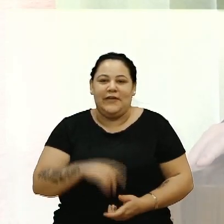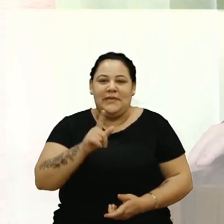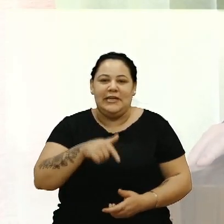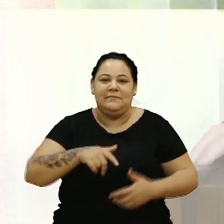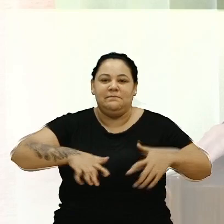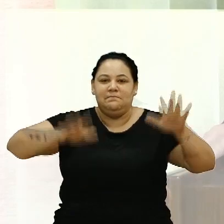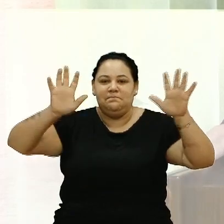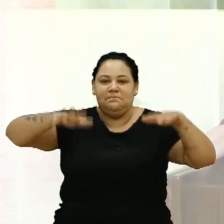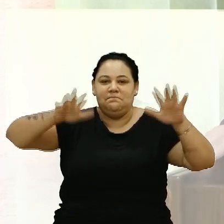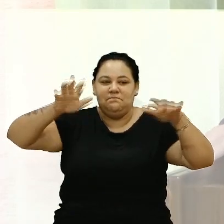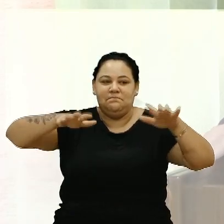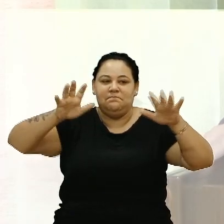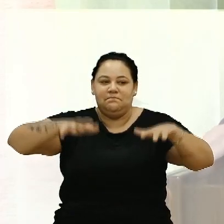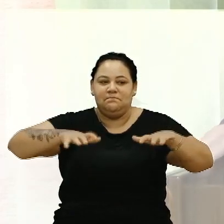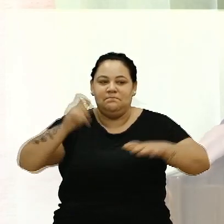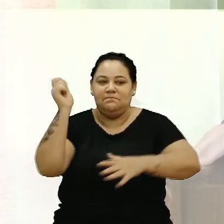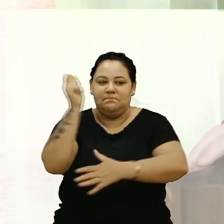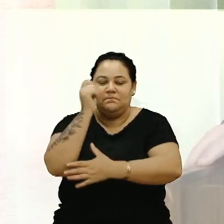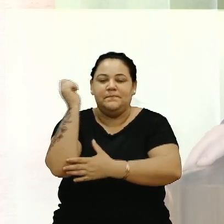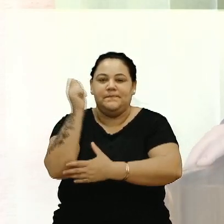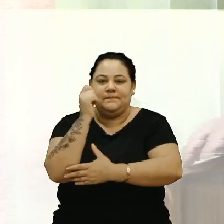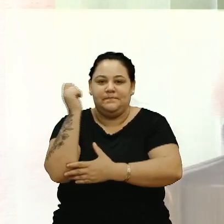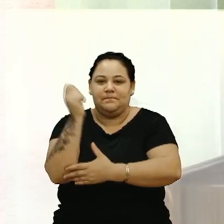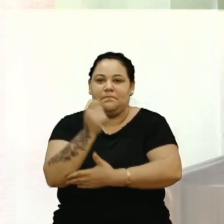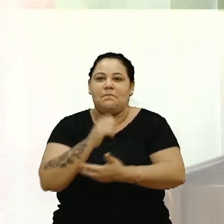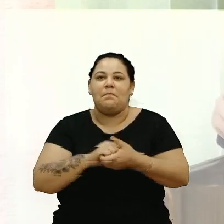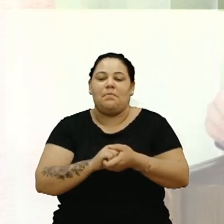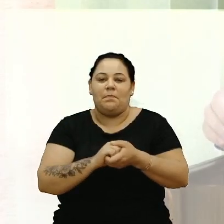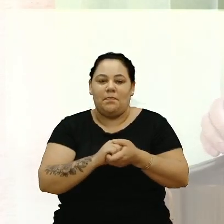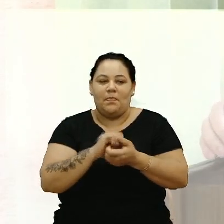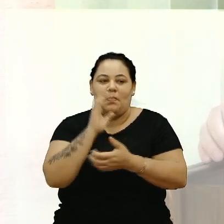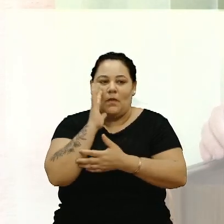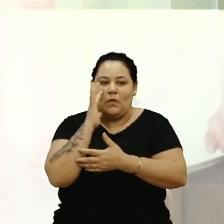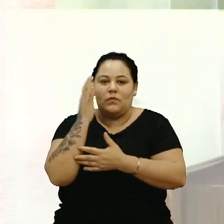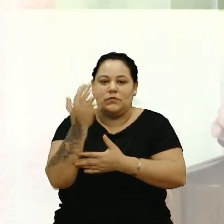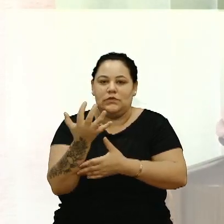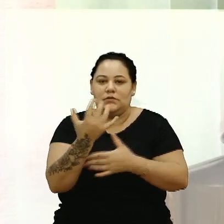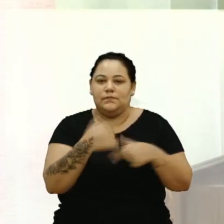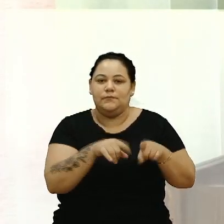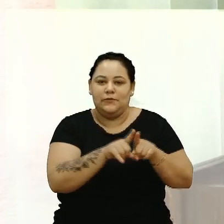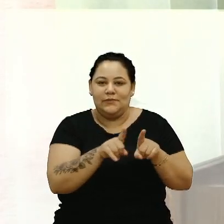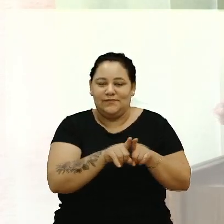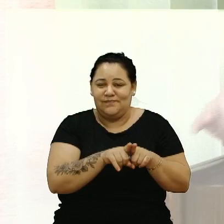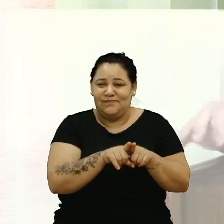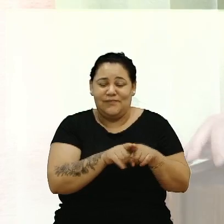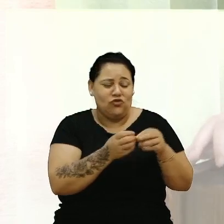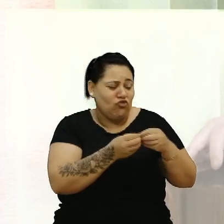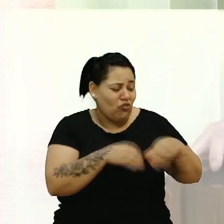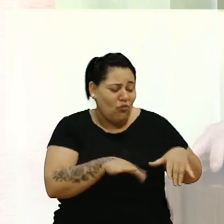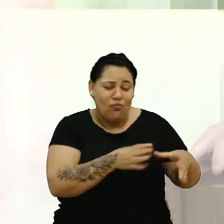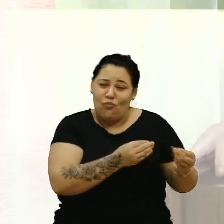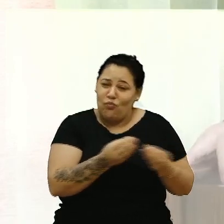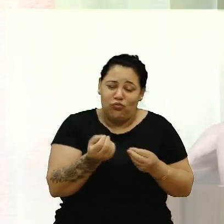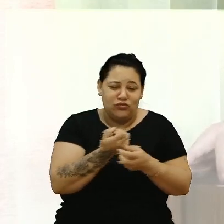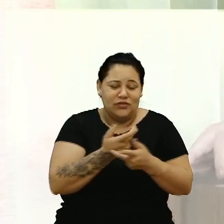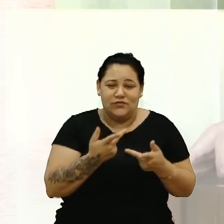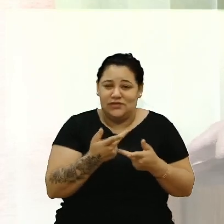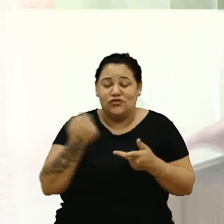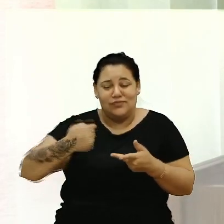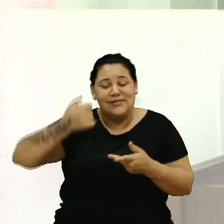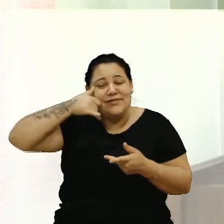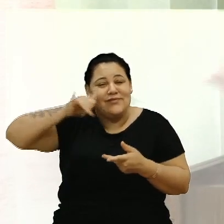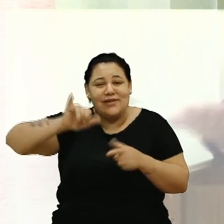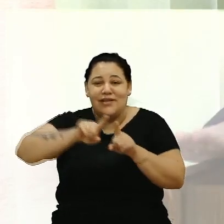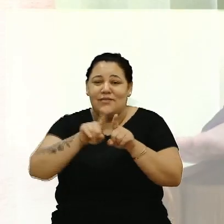o Rio Grande do Sul evidenciou a urgência e a necessidade de planos efetivos e eficazes.